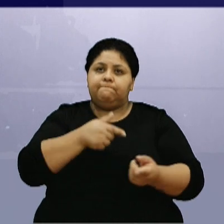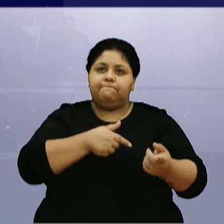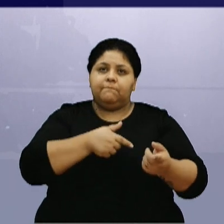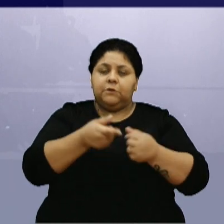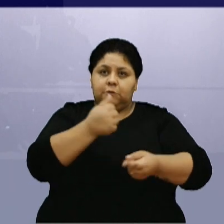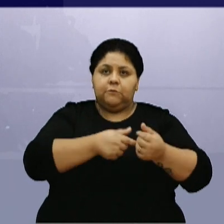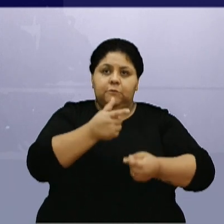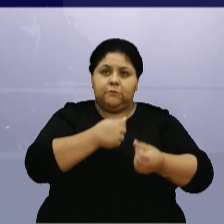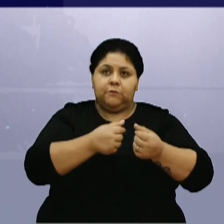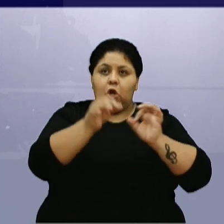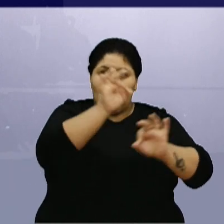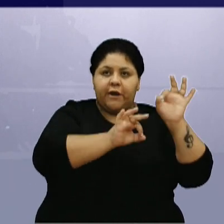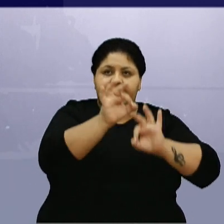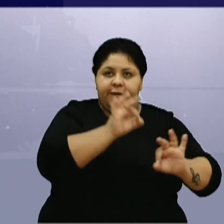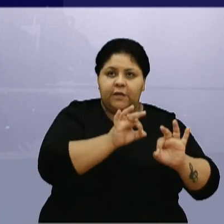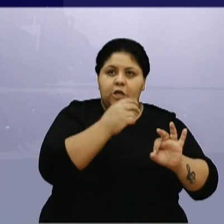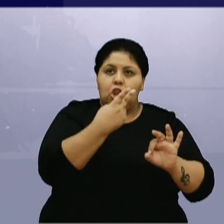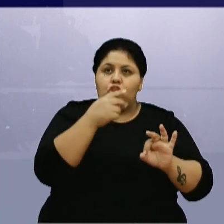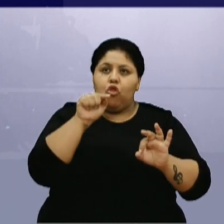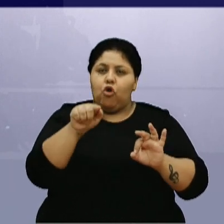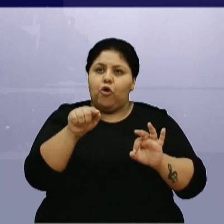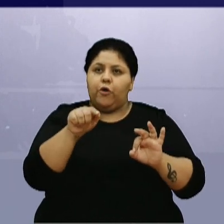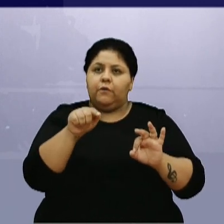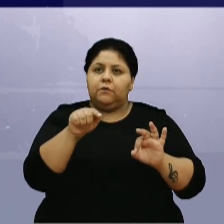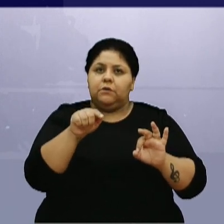Receita corrente líquida ajustada,